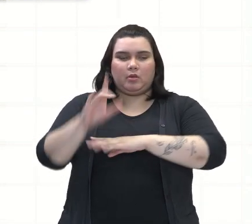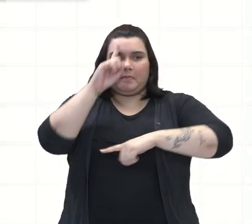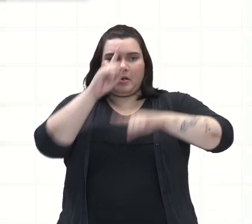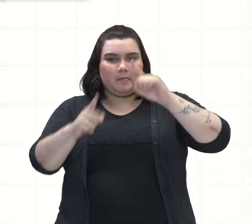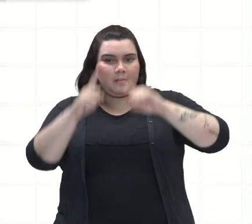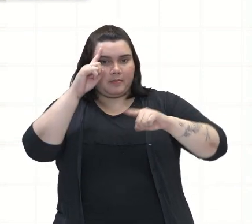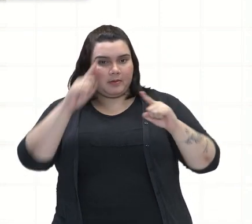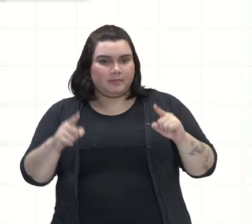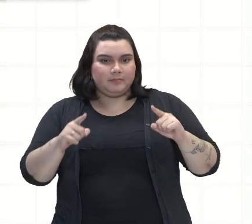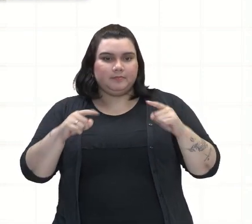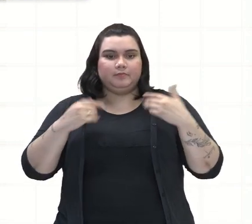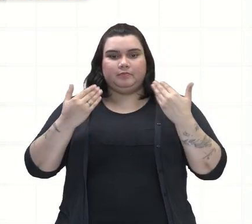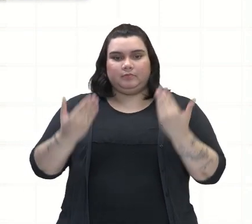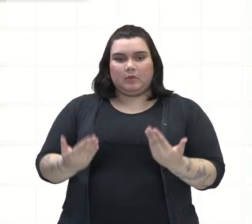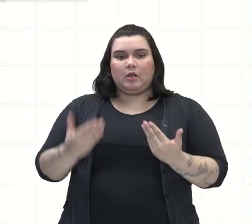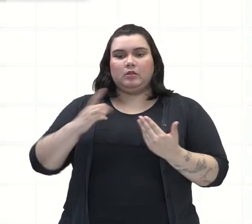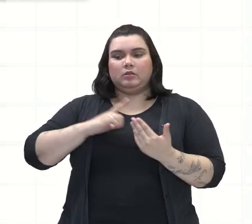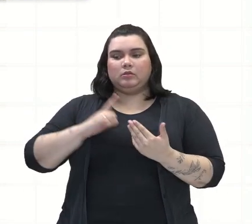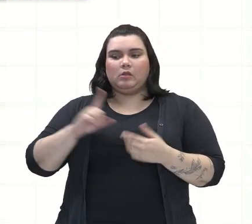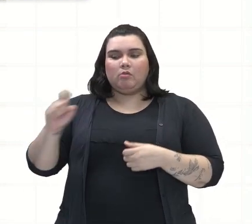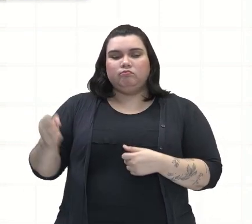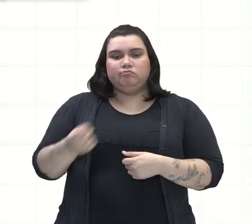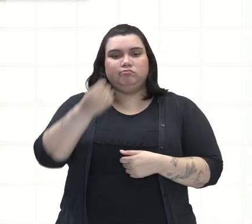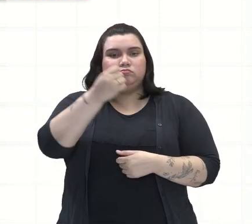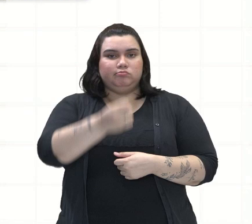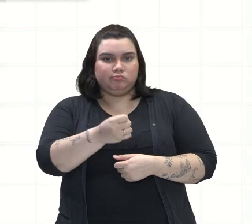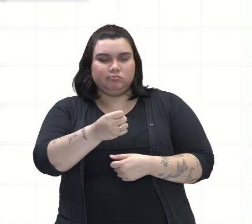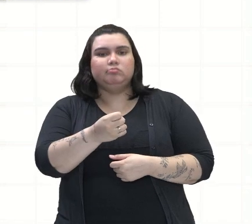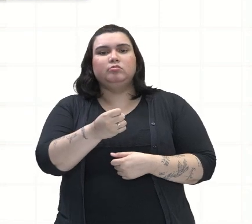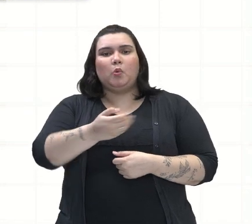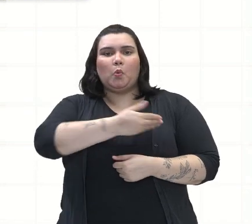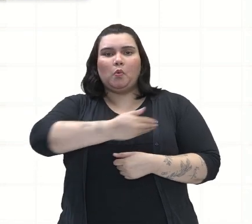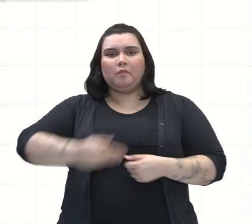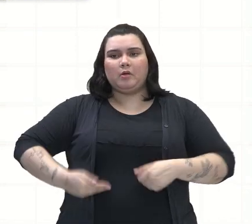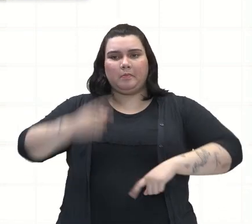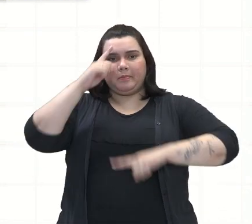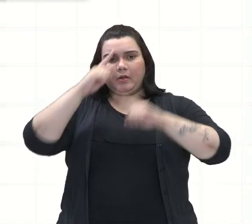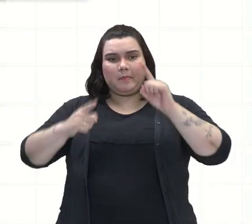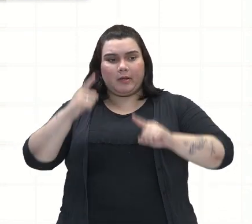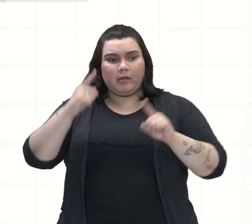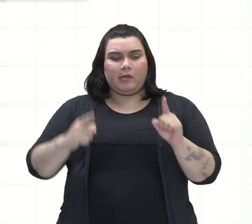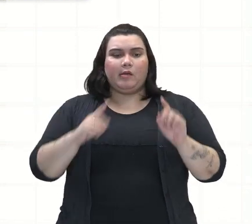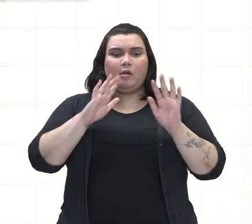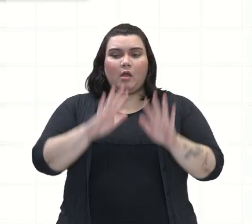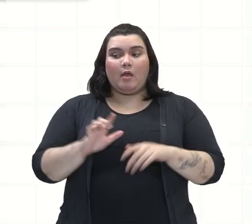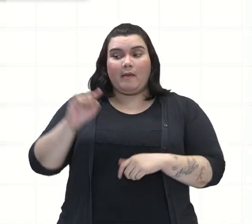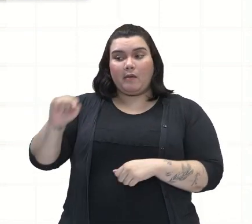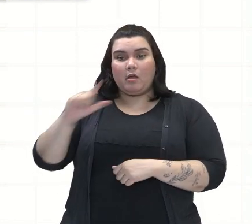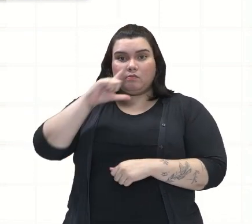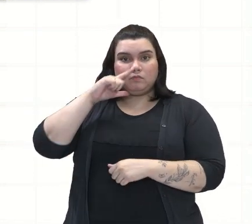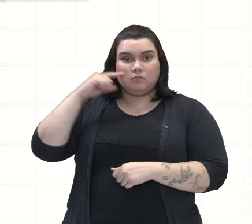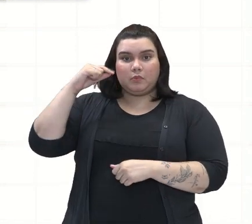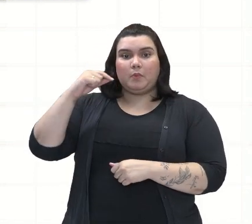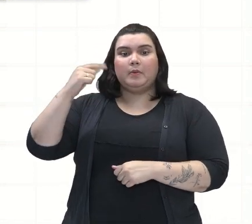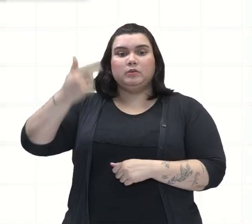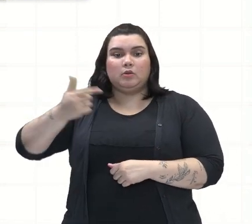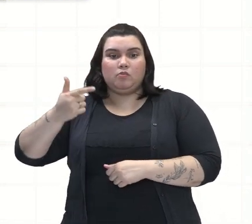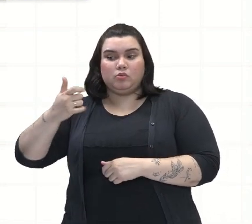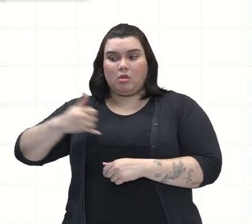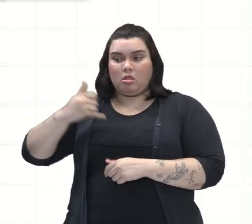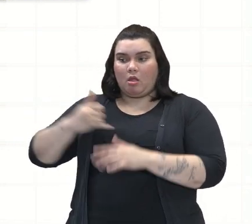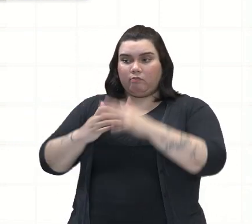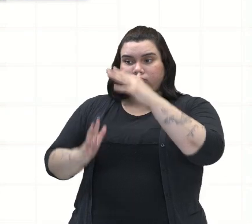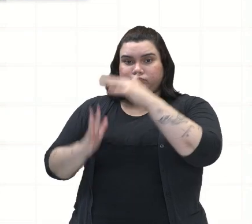Foi estabelecida para governar o Brasil, até que ele atingisse a maioridade. Então,